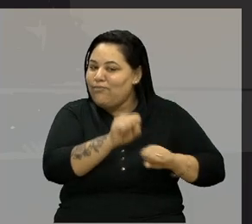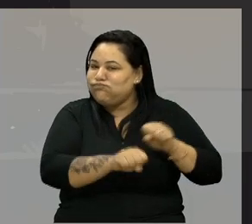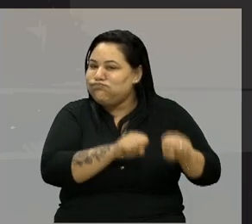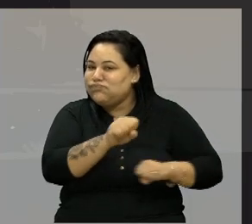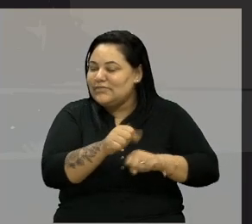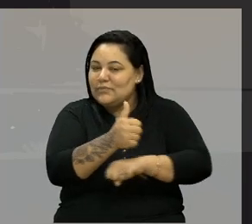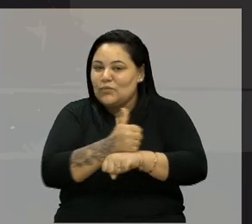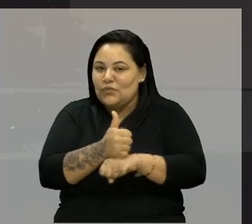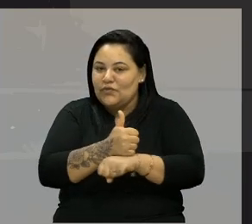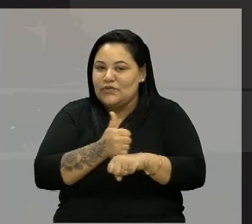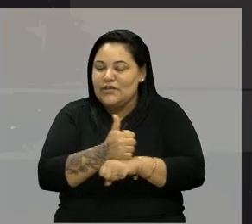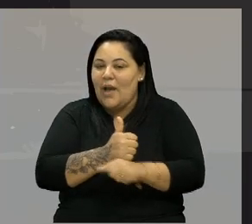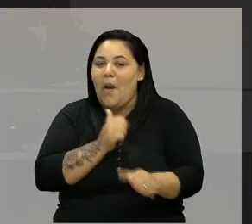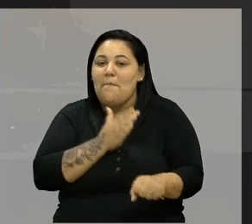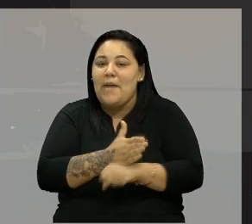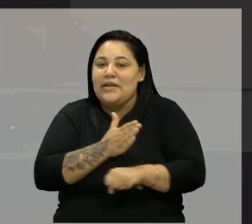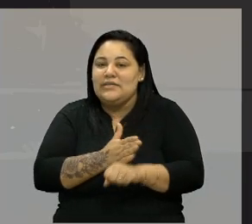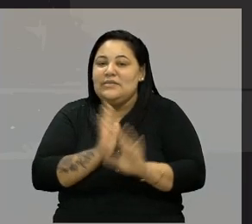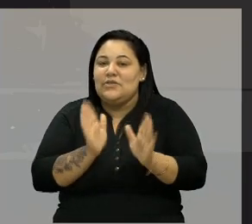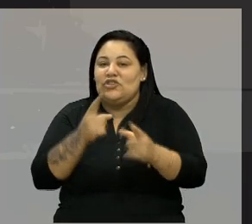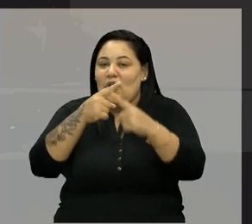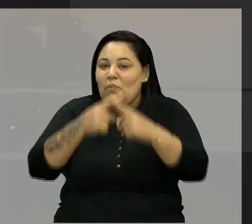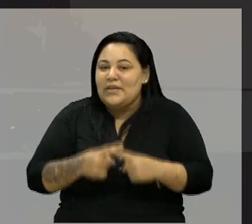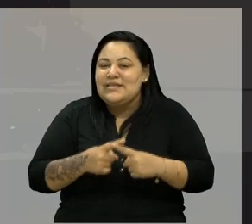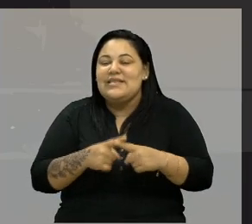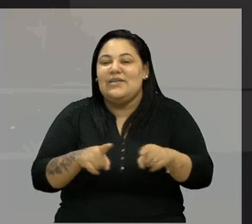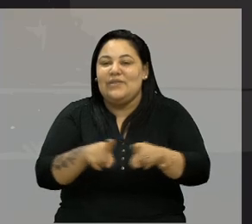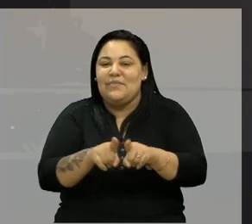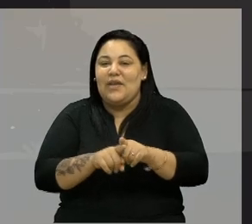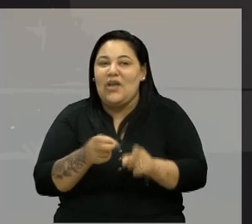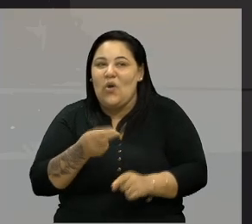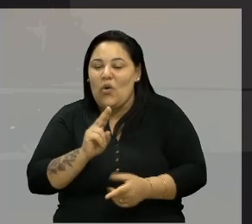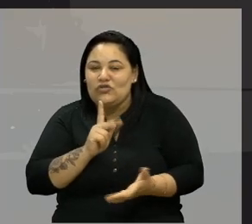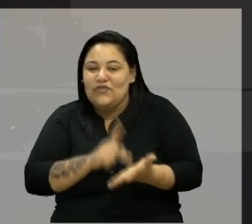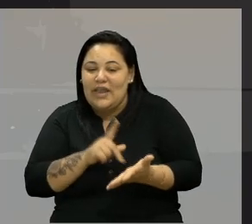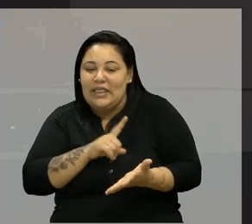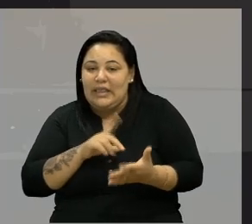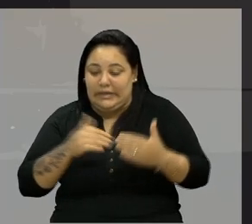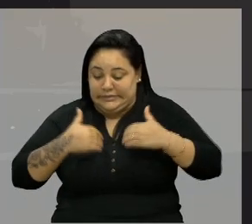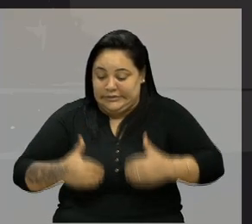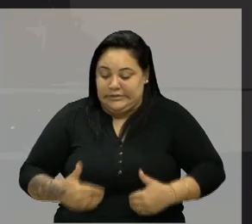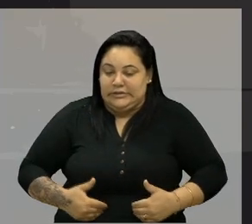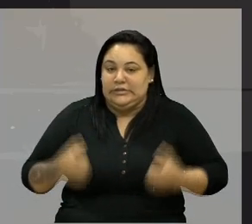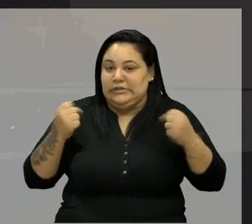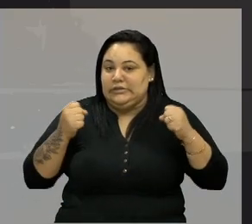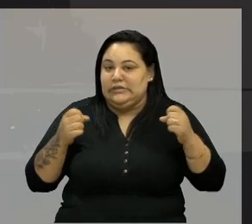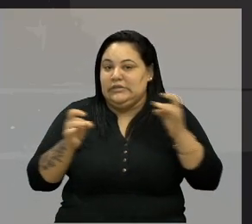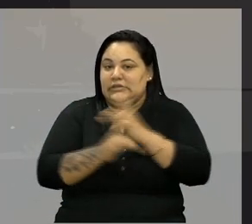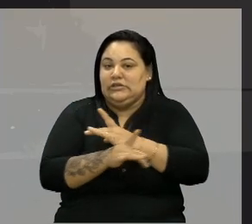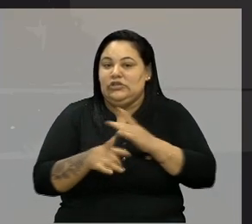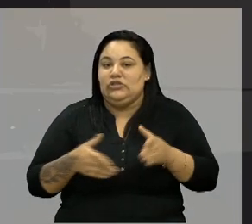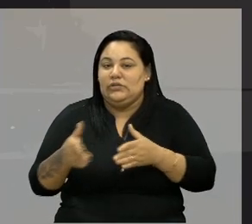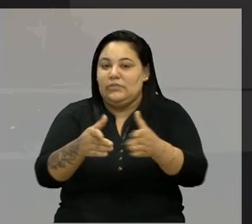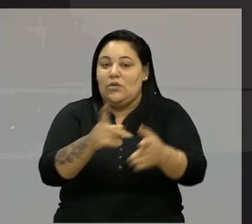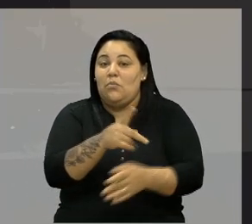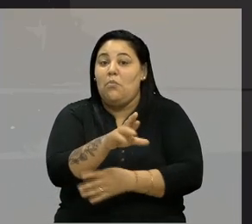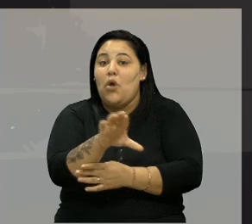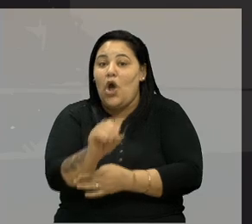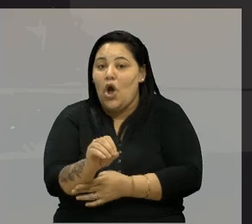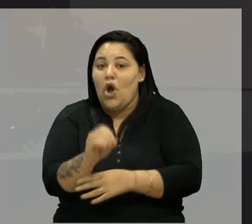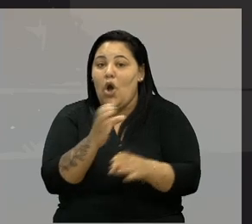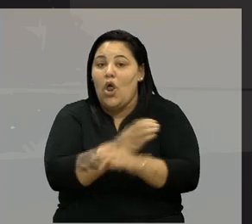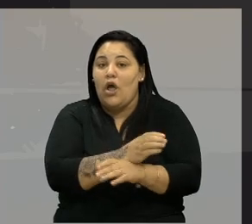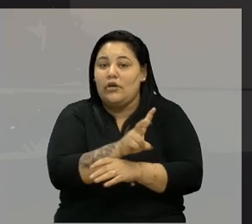esportista participa de competições né ou que de fato tem um preparo físico tinha também o trajeto pro num total